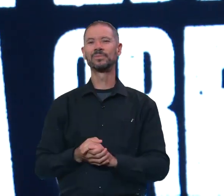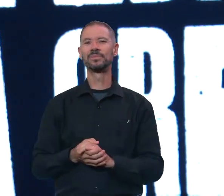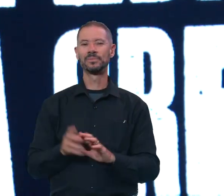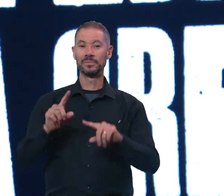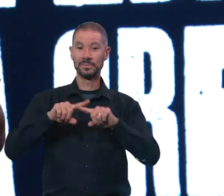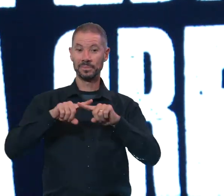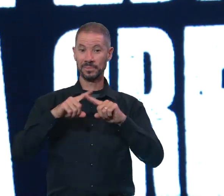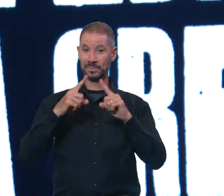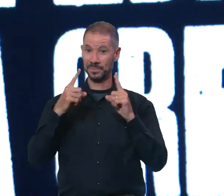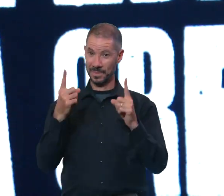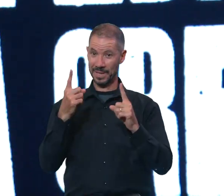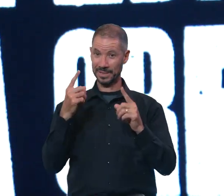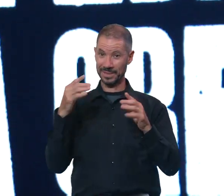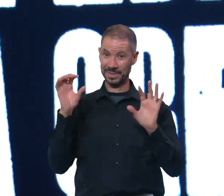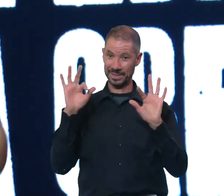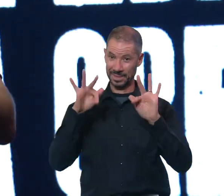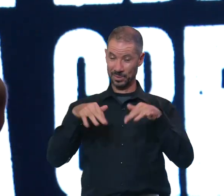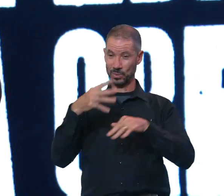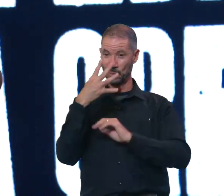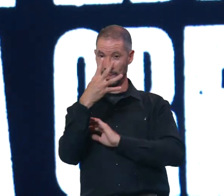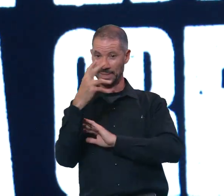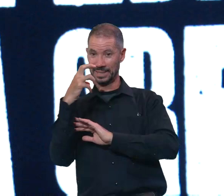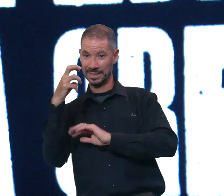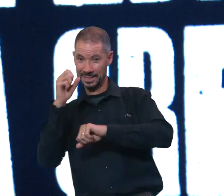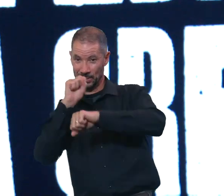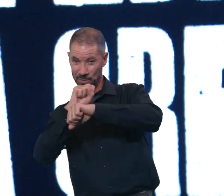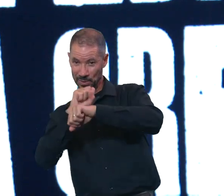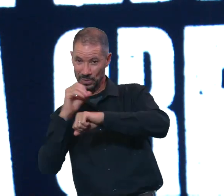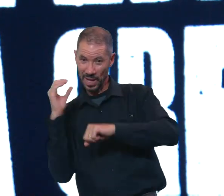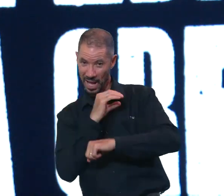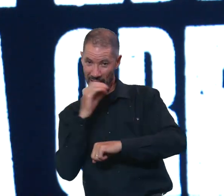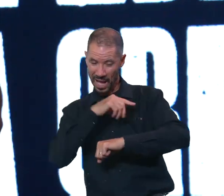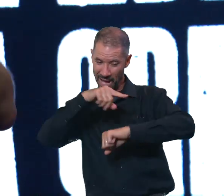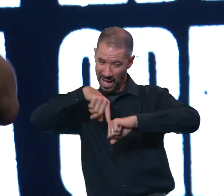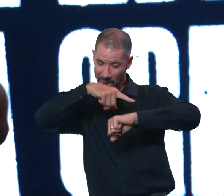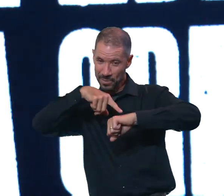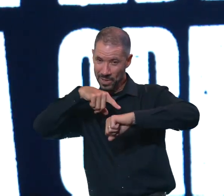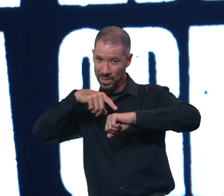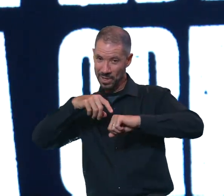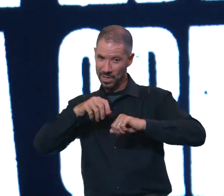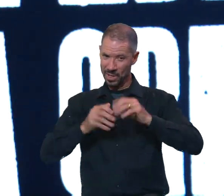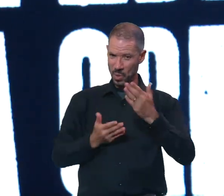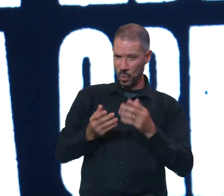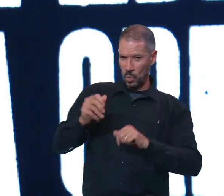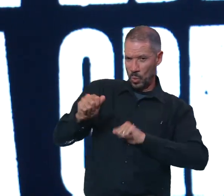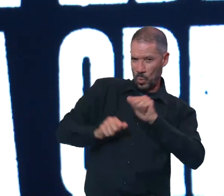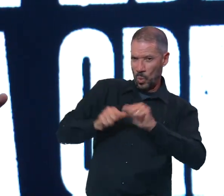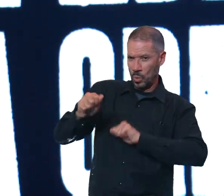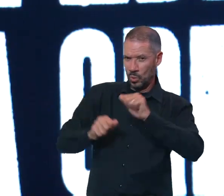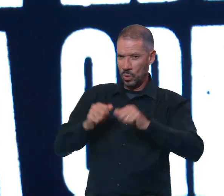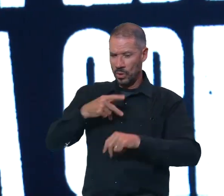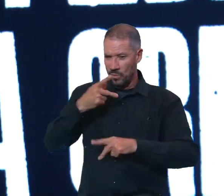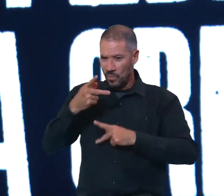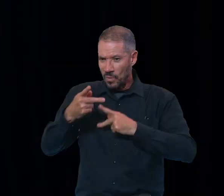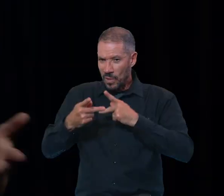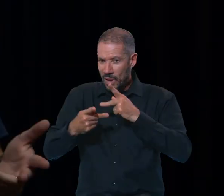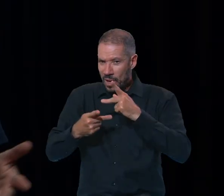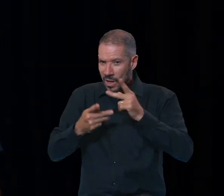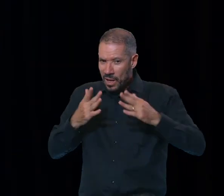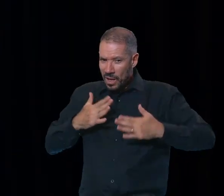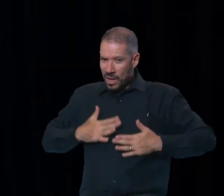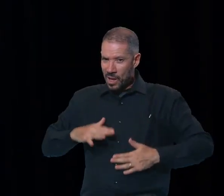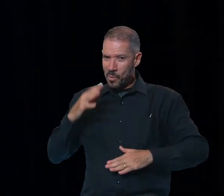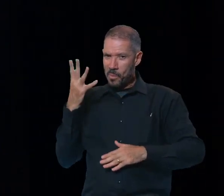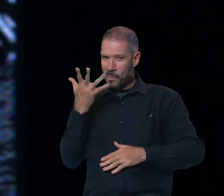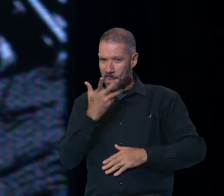Mas eles achavam que não ia caber em 45. Eles tinham testado com outras pessoas também. E eu me controlo muito para tentar falar mais devagar. É claro, gente, que todo mundo pode melhorar,